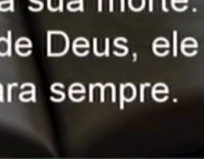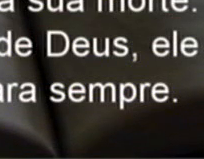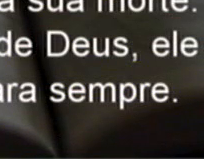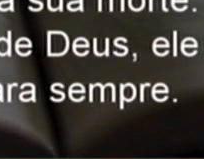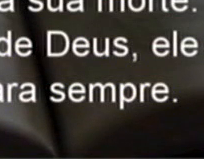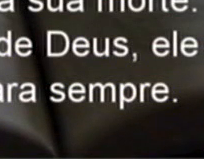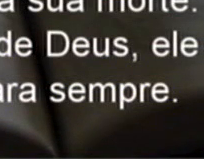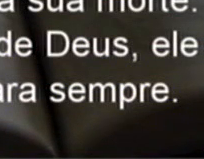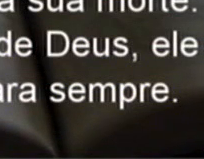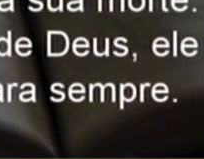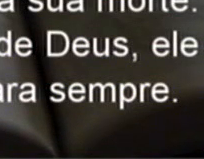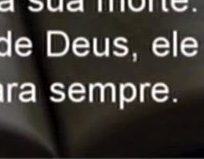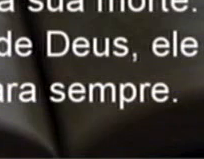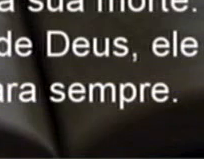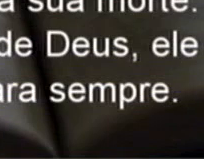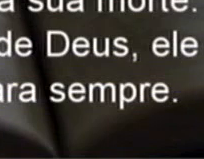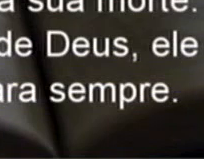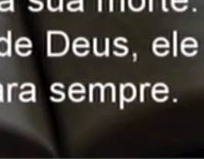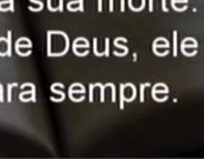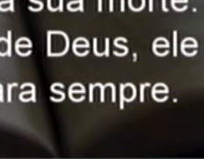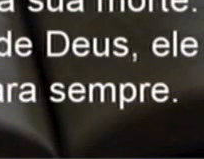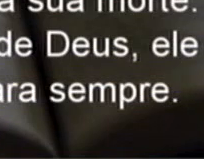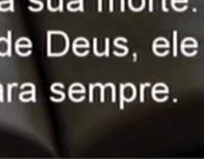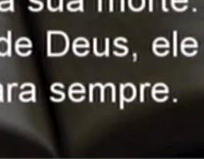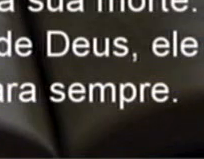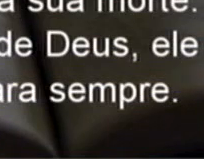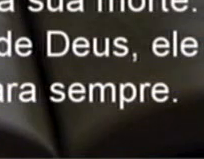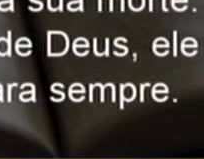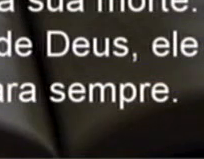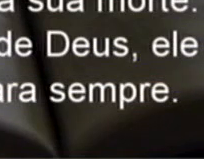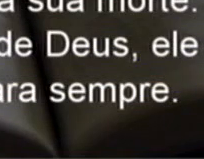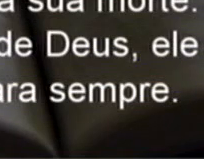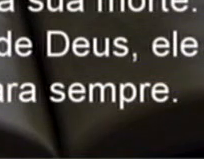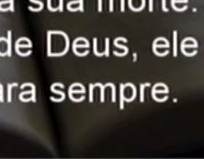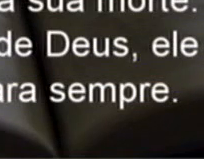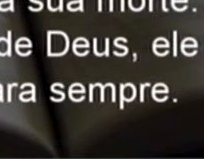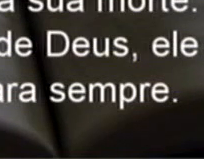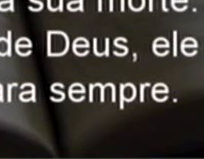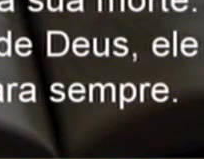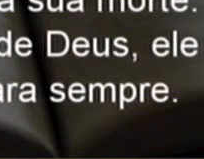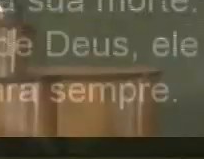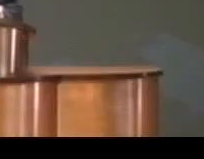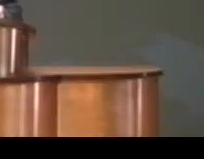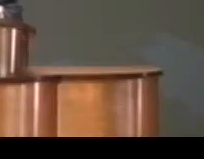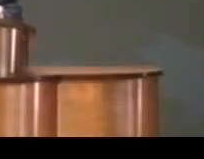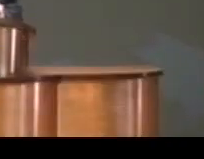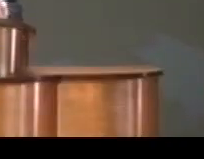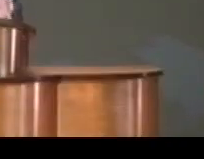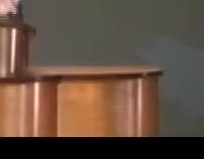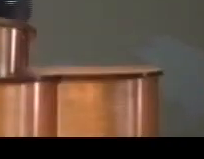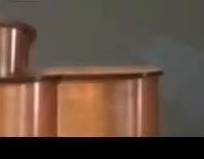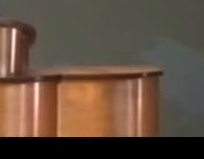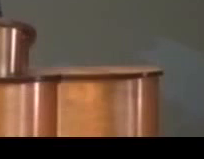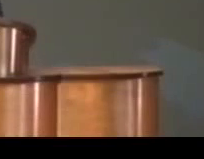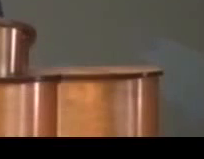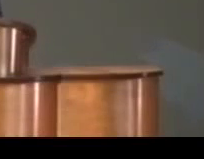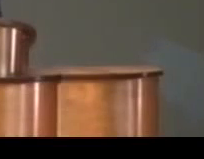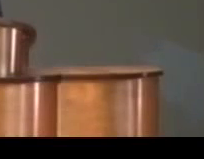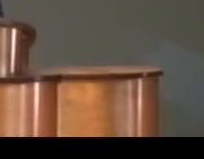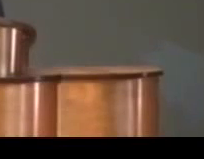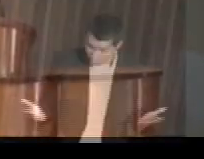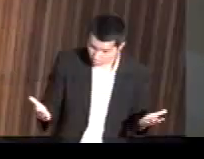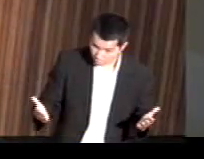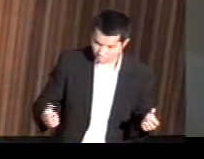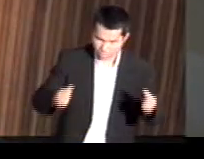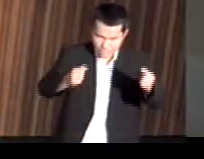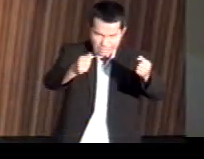sempre. E assim, eu quero olhar para essa figura enigmática do nosso texto e projetar para o